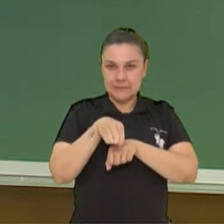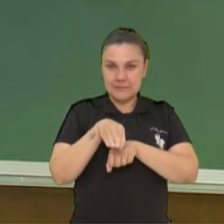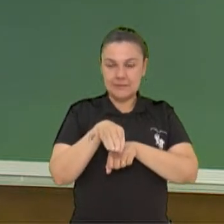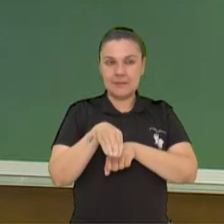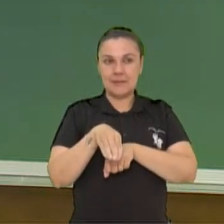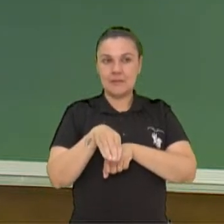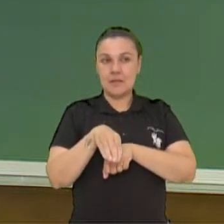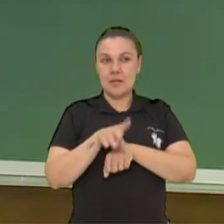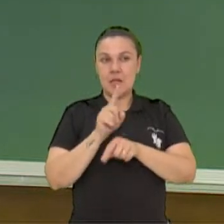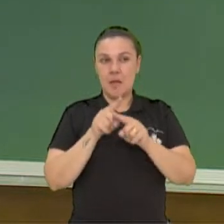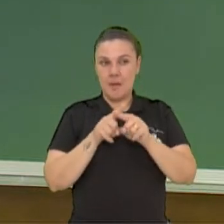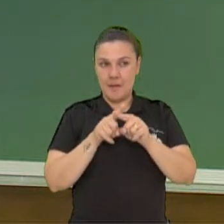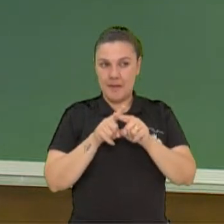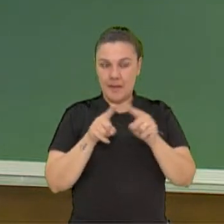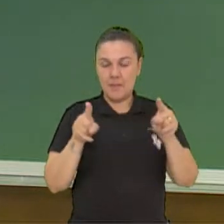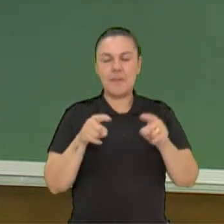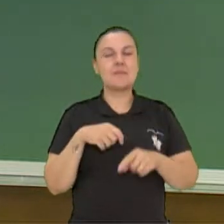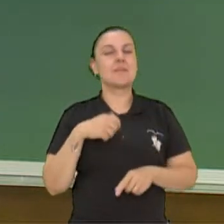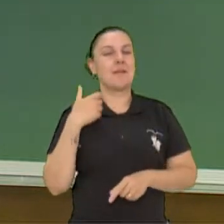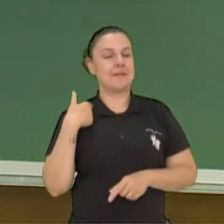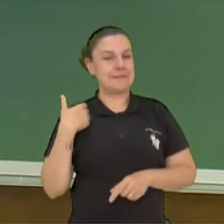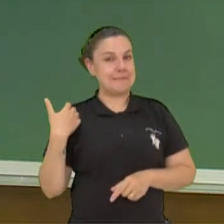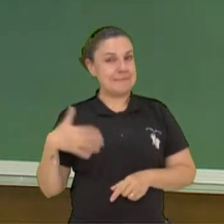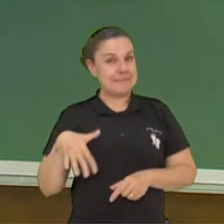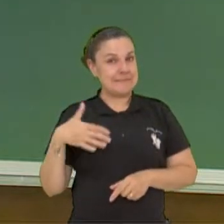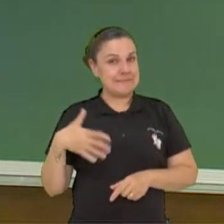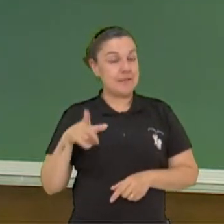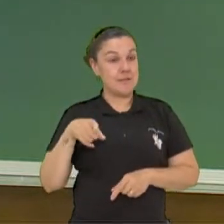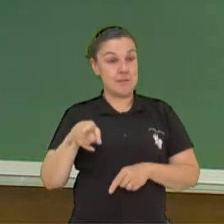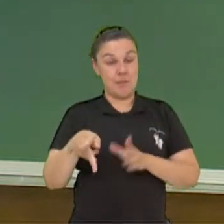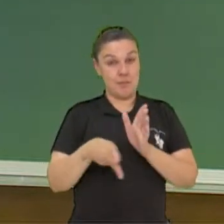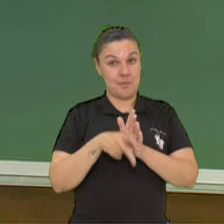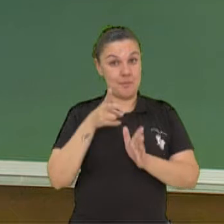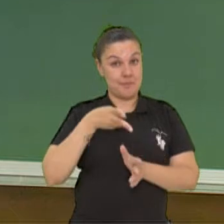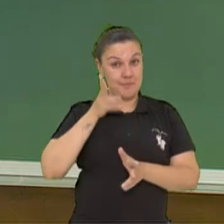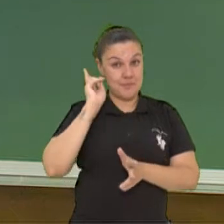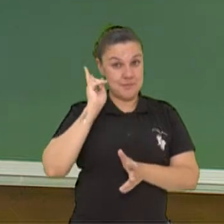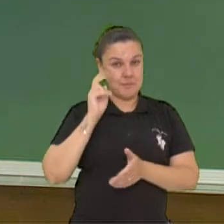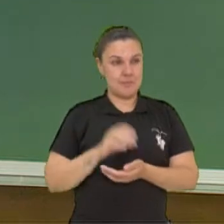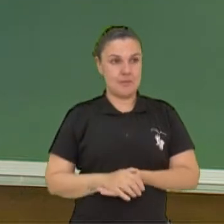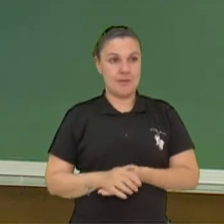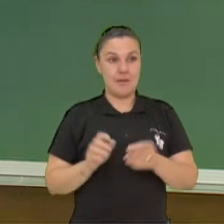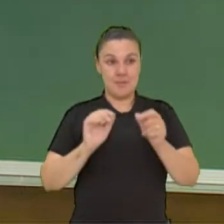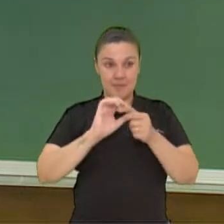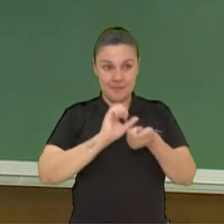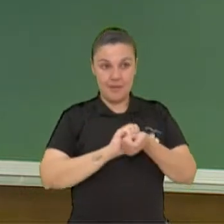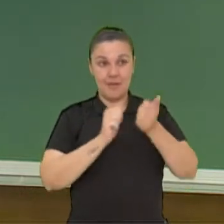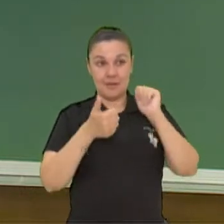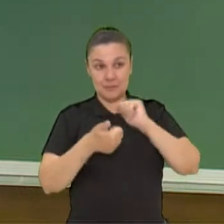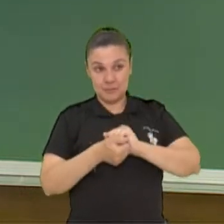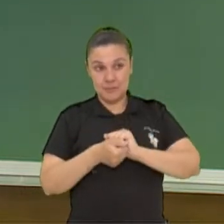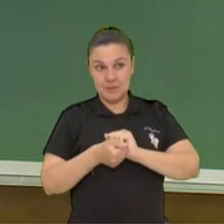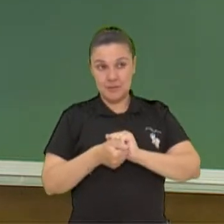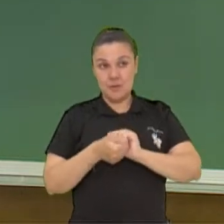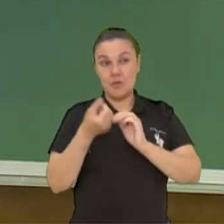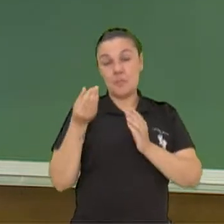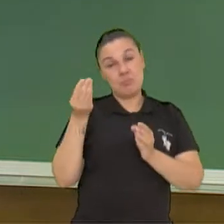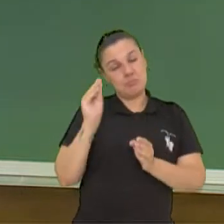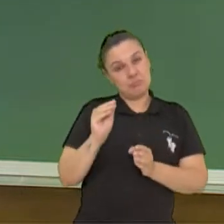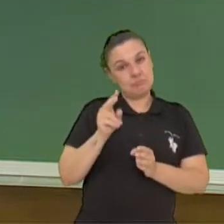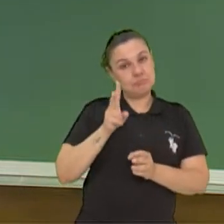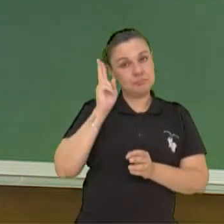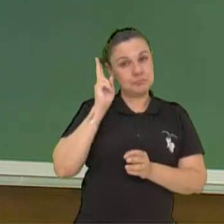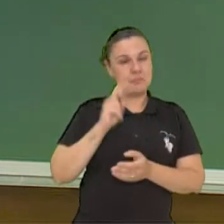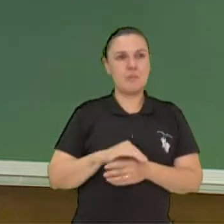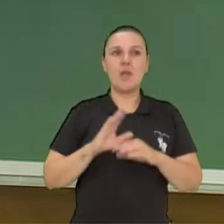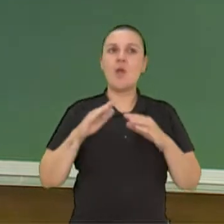o desvio padrão é expresso na mesma unidade da variável, isso facilita a interpretação. Isso possibilita essa segunda aqui. Muito bem, um